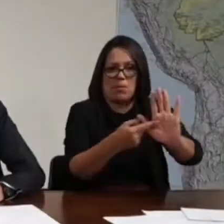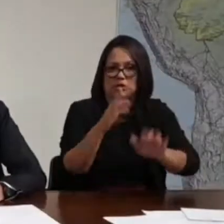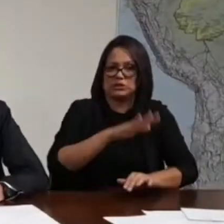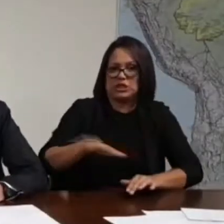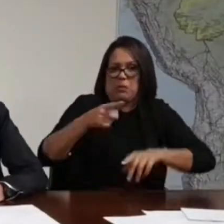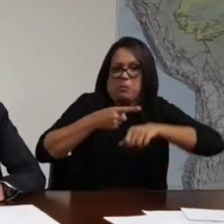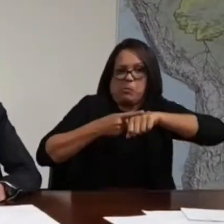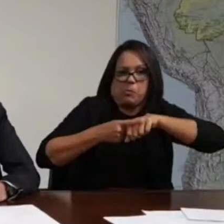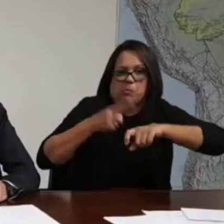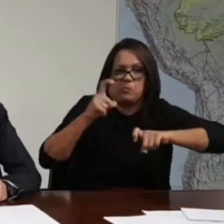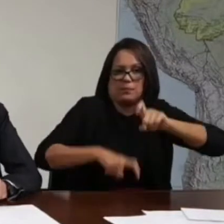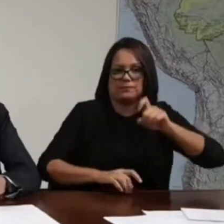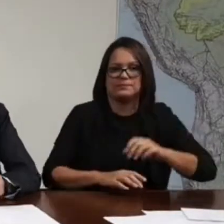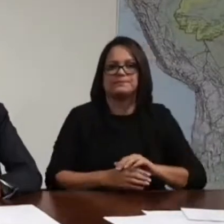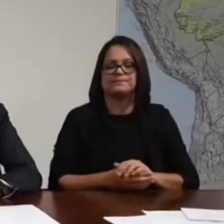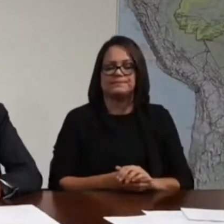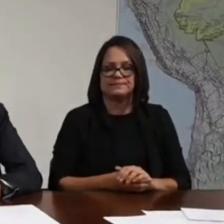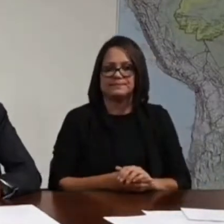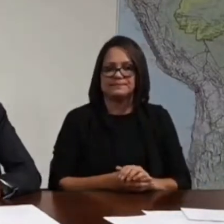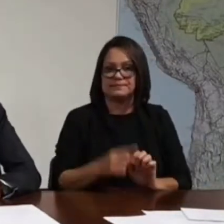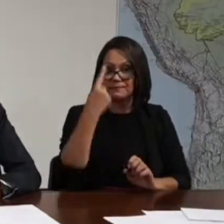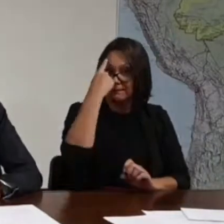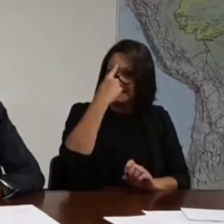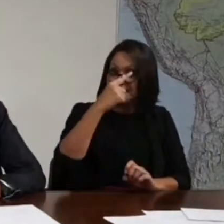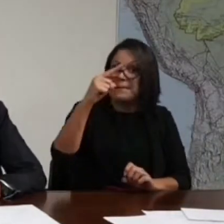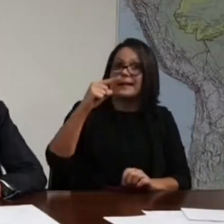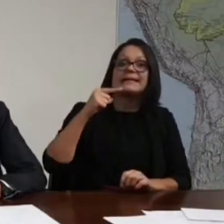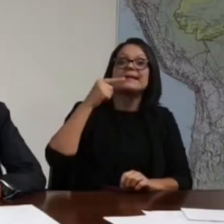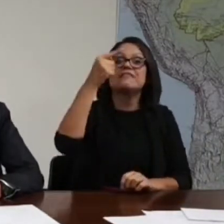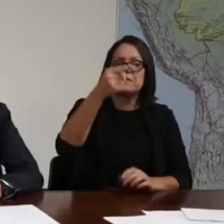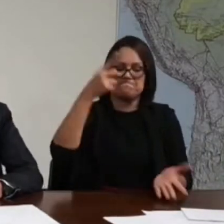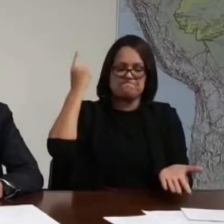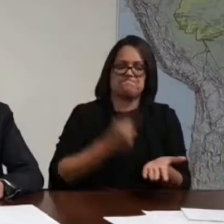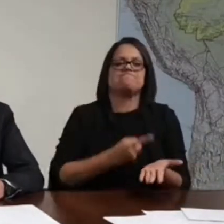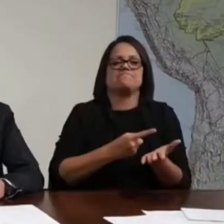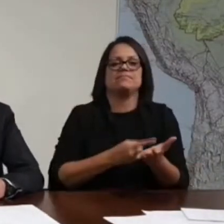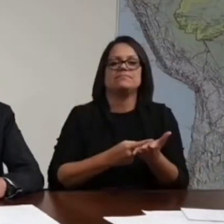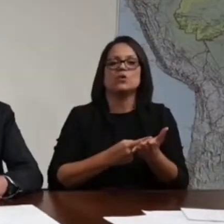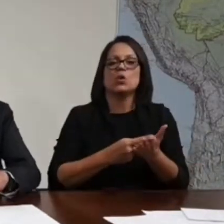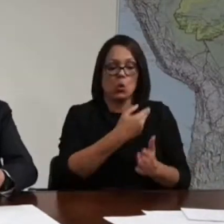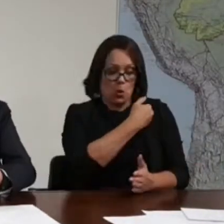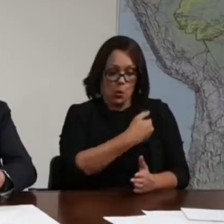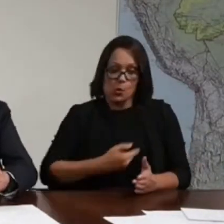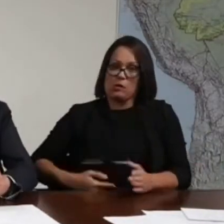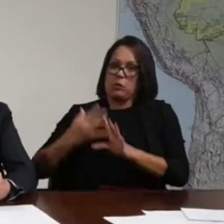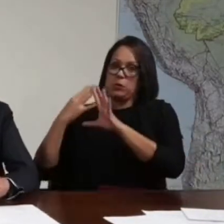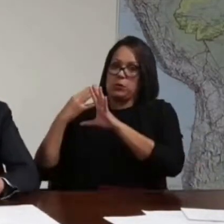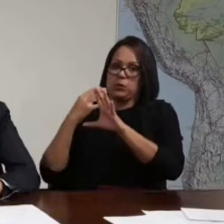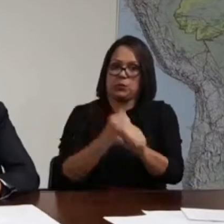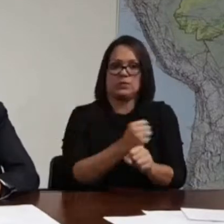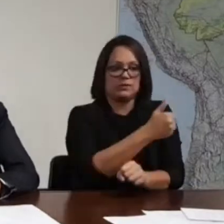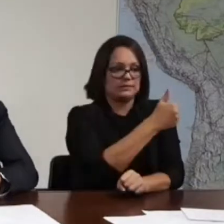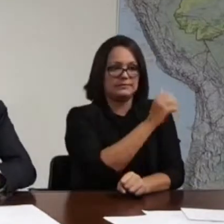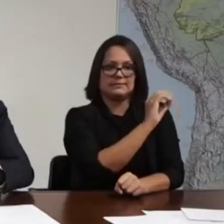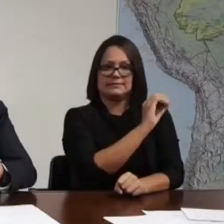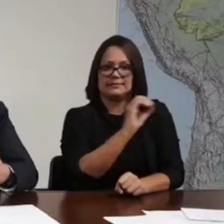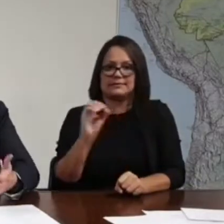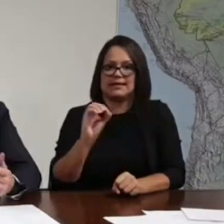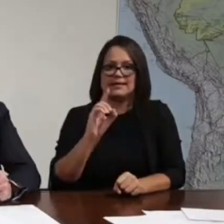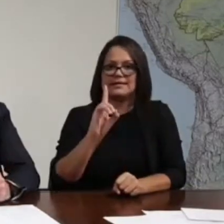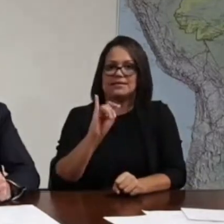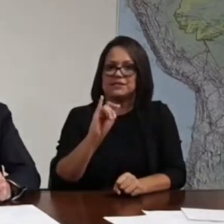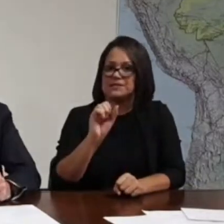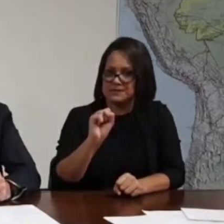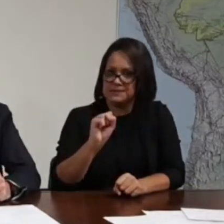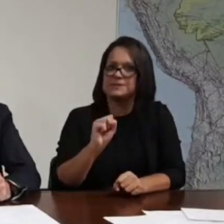Semana que vem estaremos aqui entrando no centésimo dia do nosso governo. Hoje nós temos, cada ministro tem sua